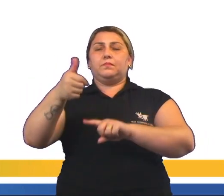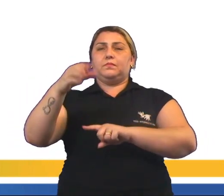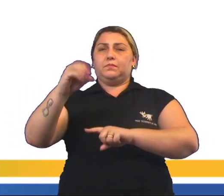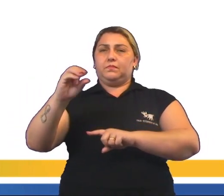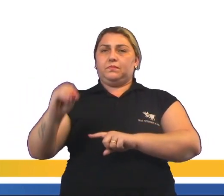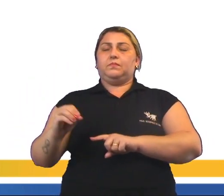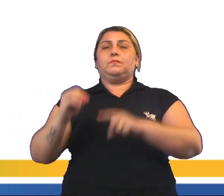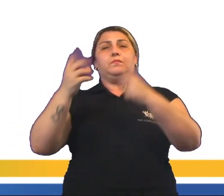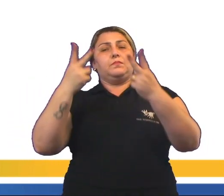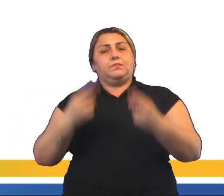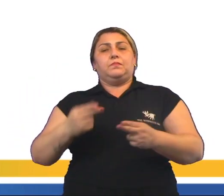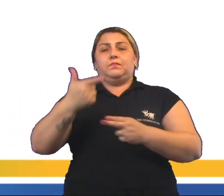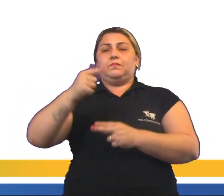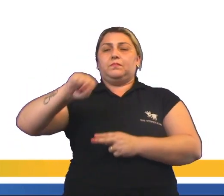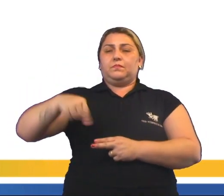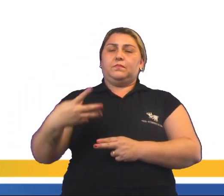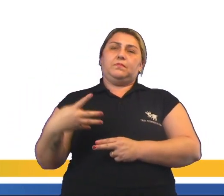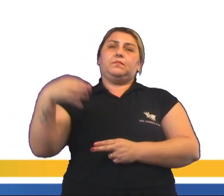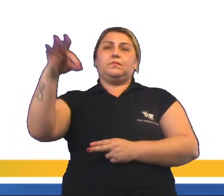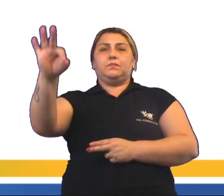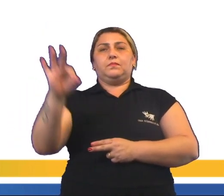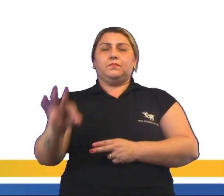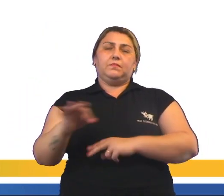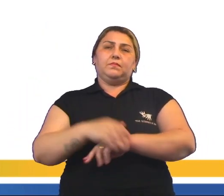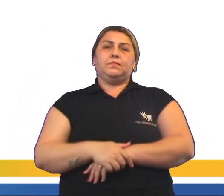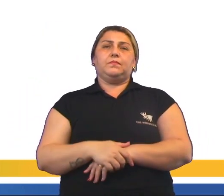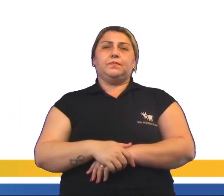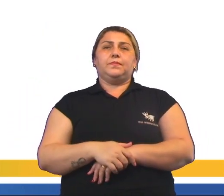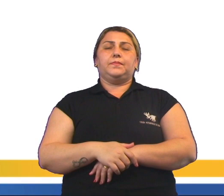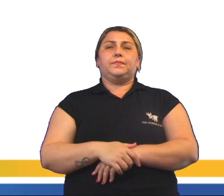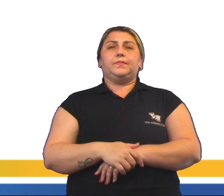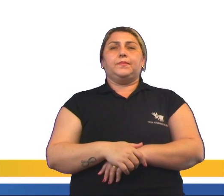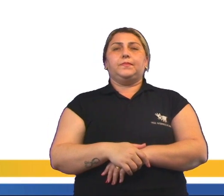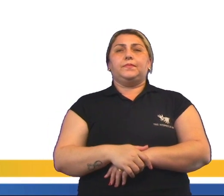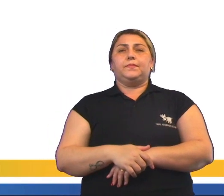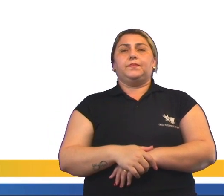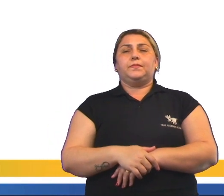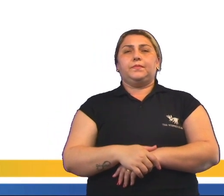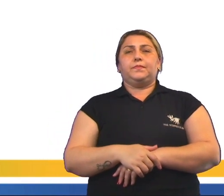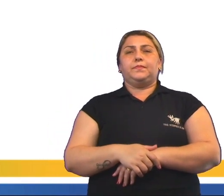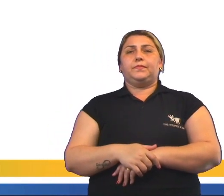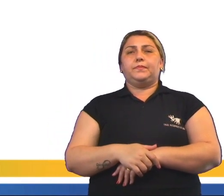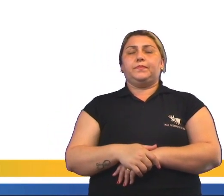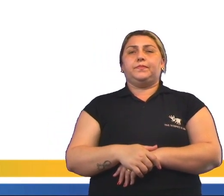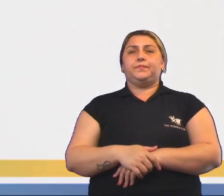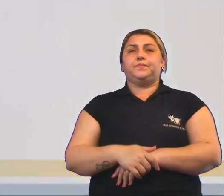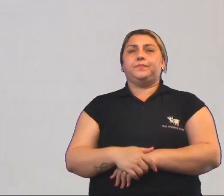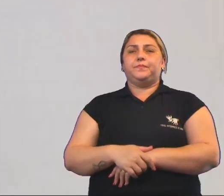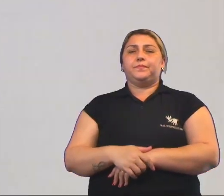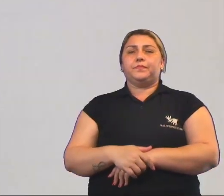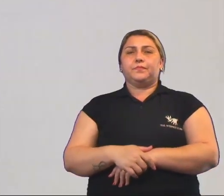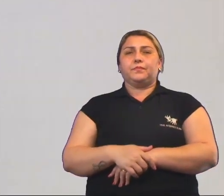0,024 vezes 100, vai dar igual a 2,4%.